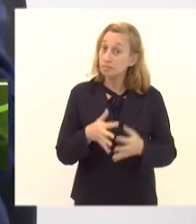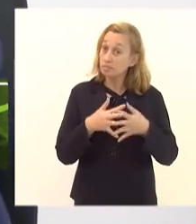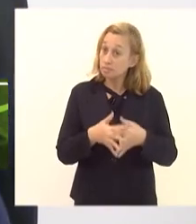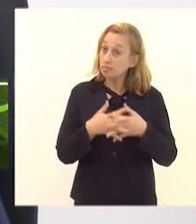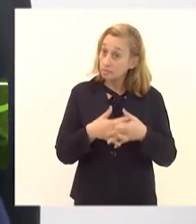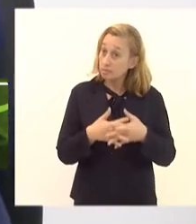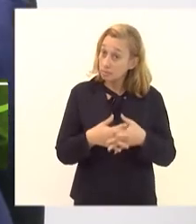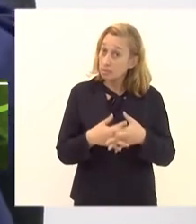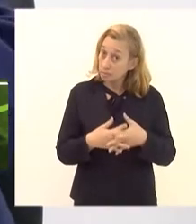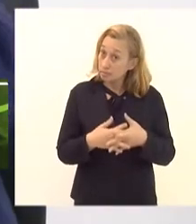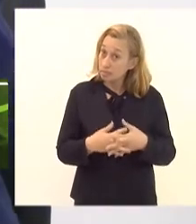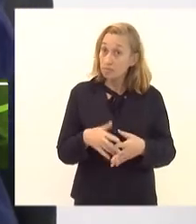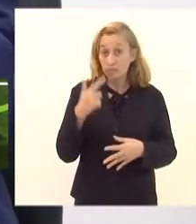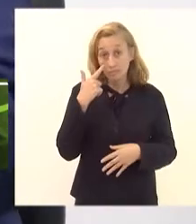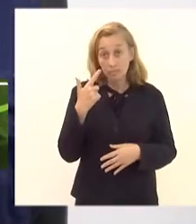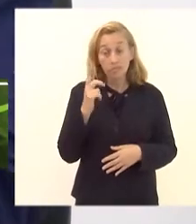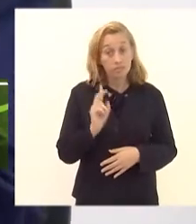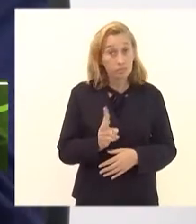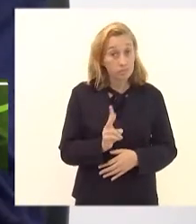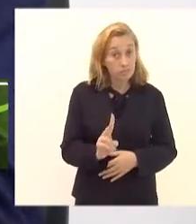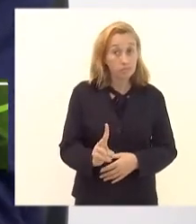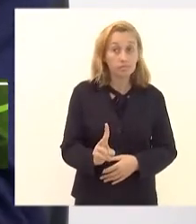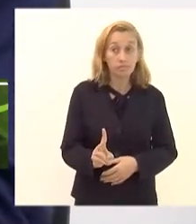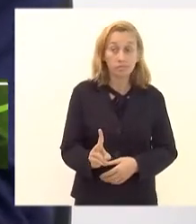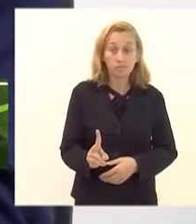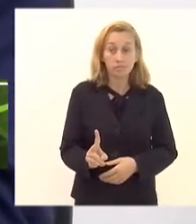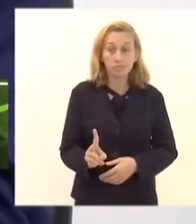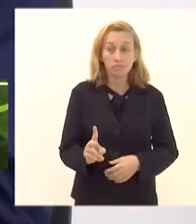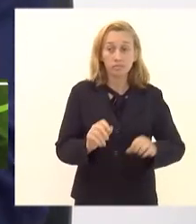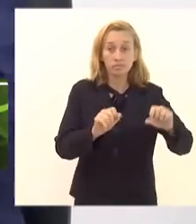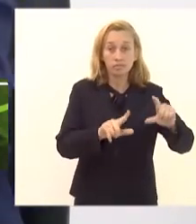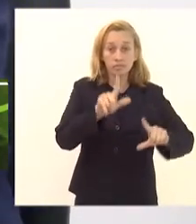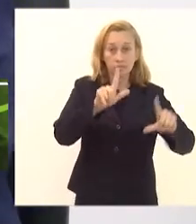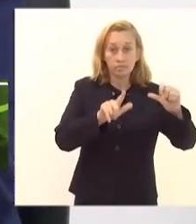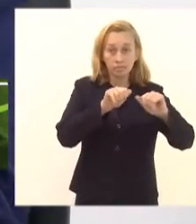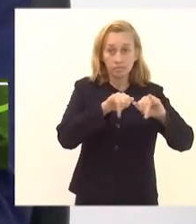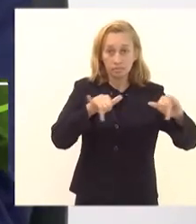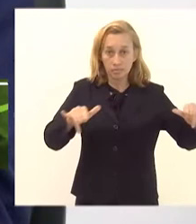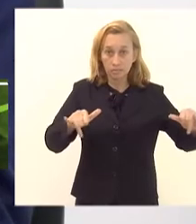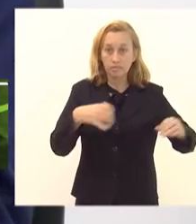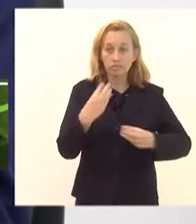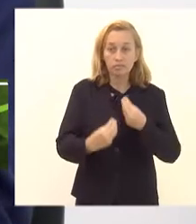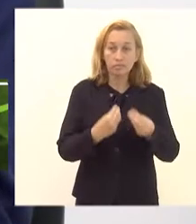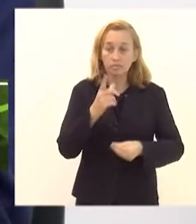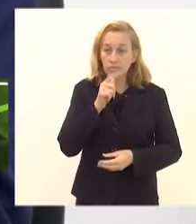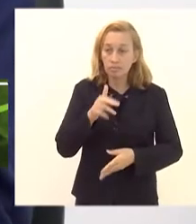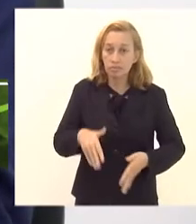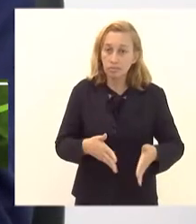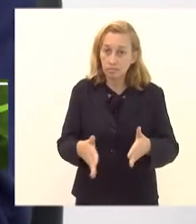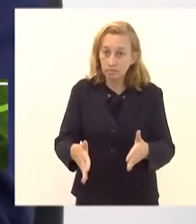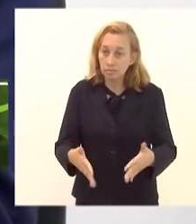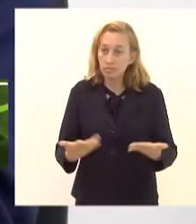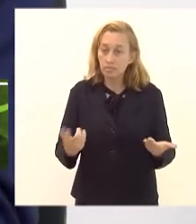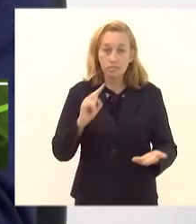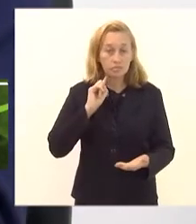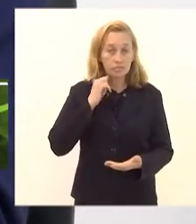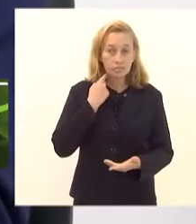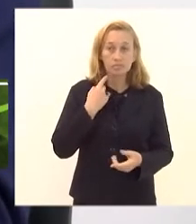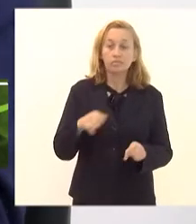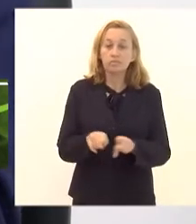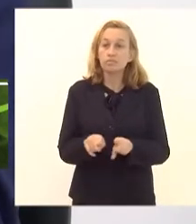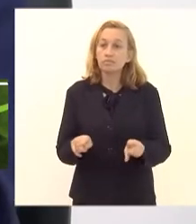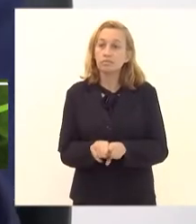que a gente vê vez por outra aí na mídia, né? Como que os rios estão. E também a questão